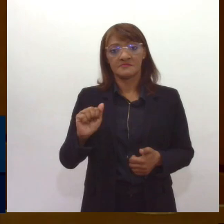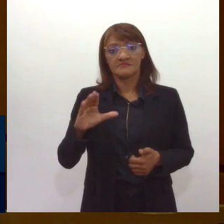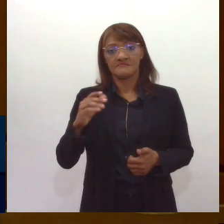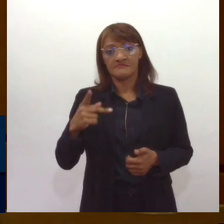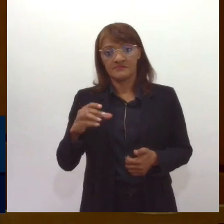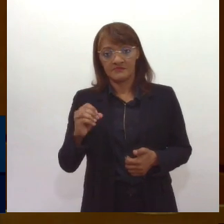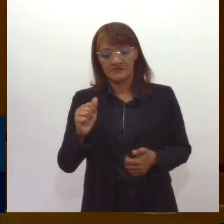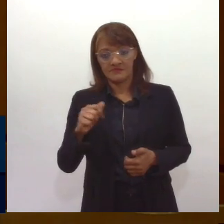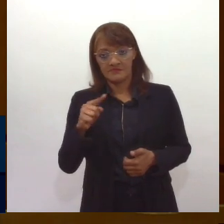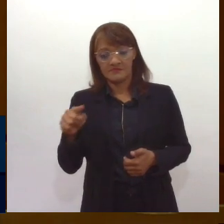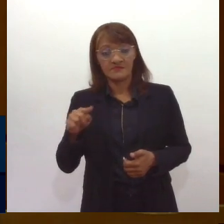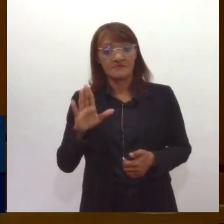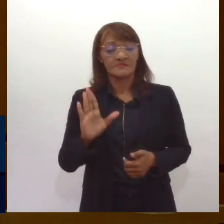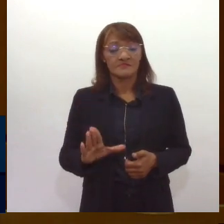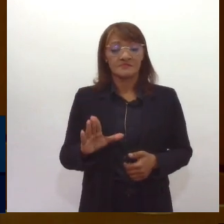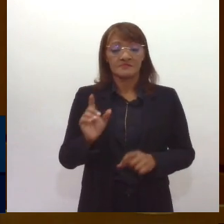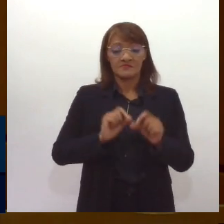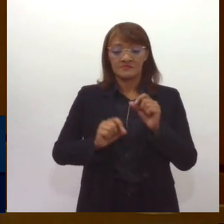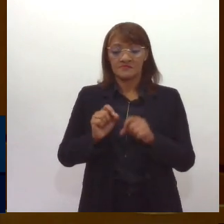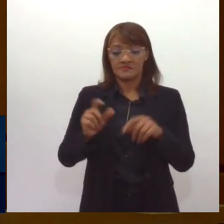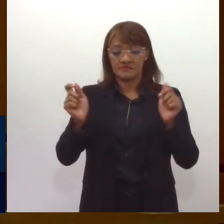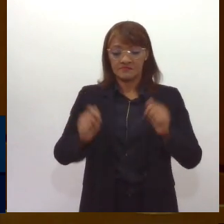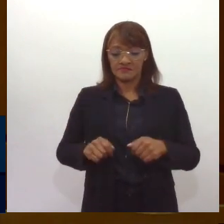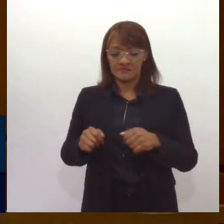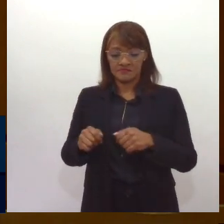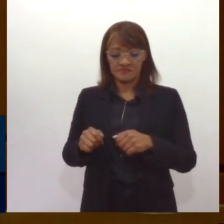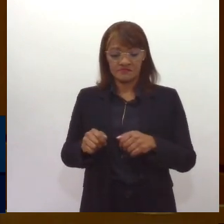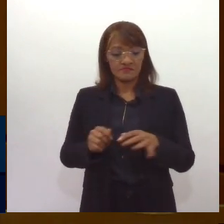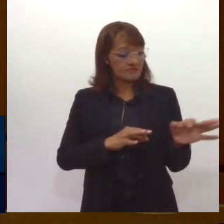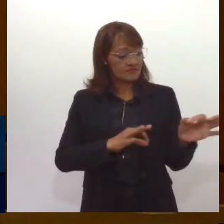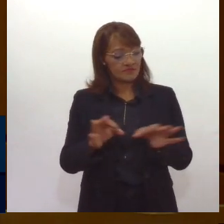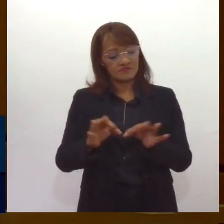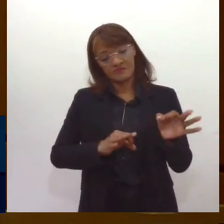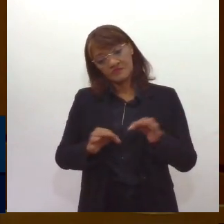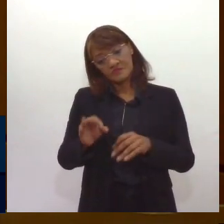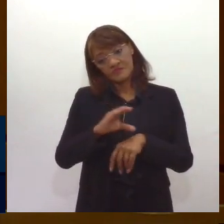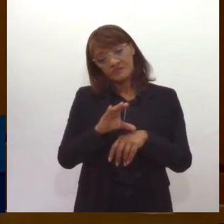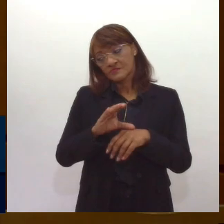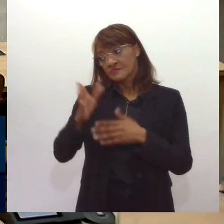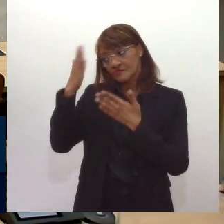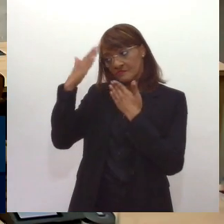dos ditames constitucionais. Muito obrigado e que Deus nos abençoe.